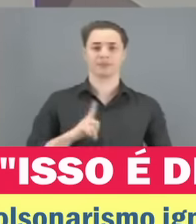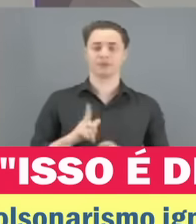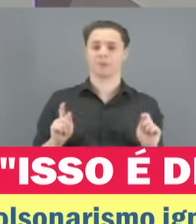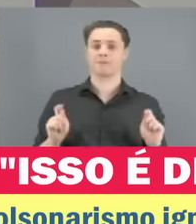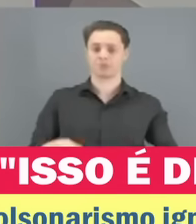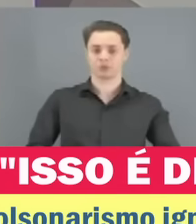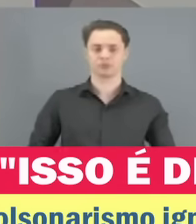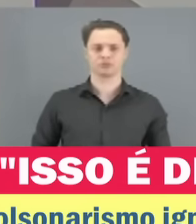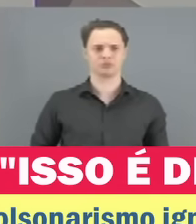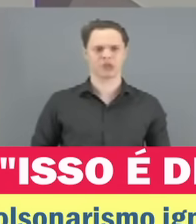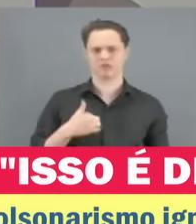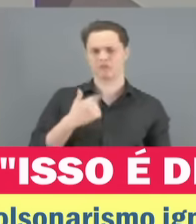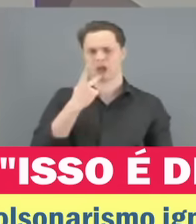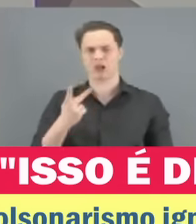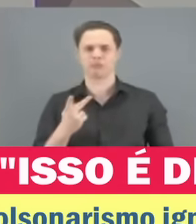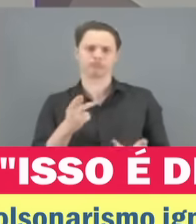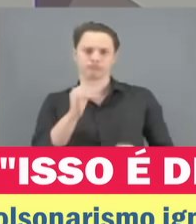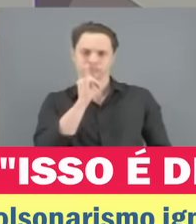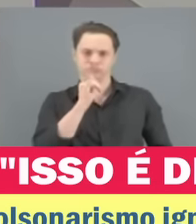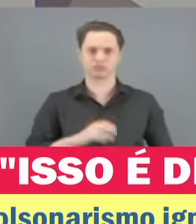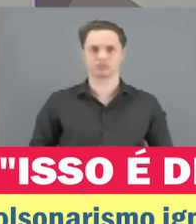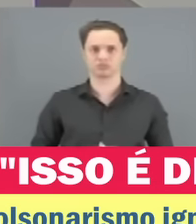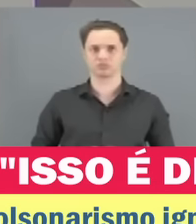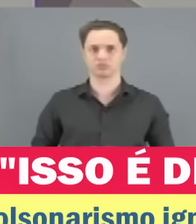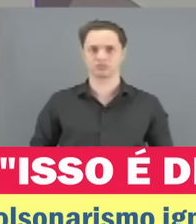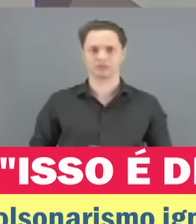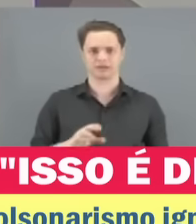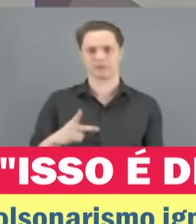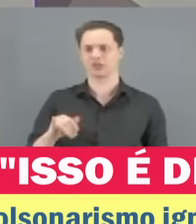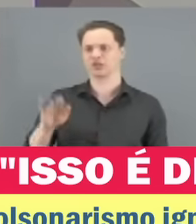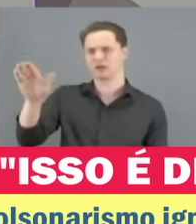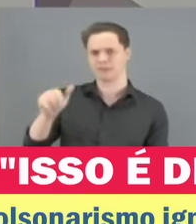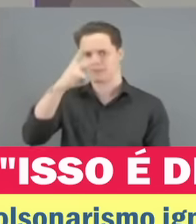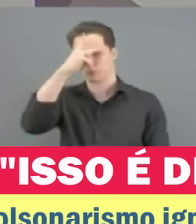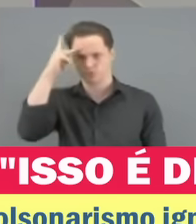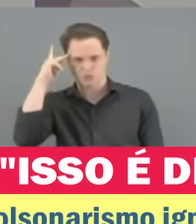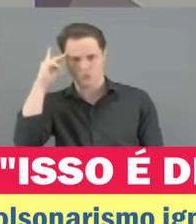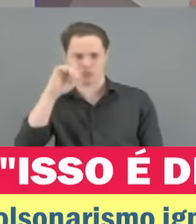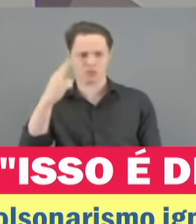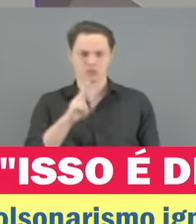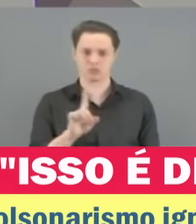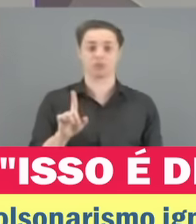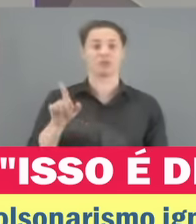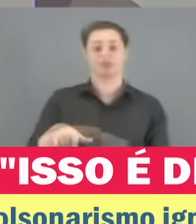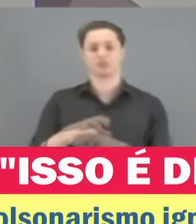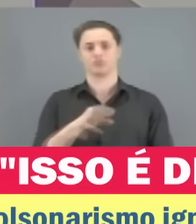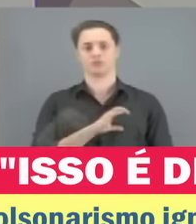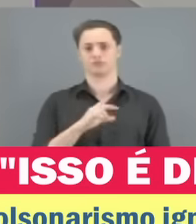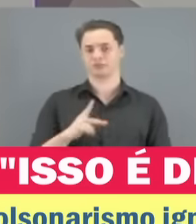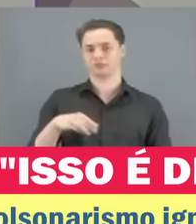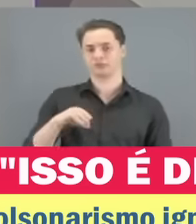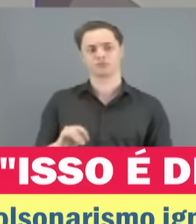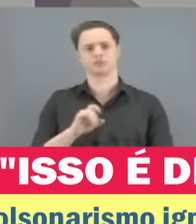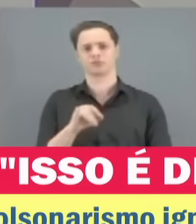possibilidade, não vou dizer de a CPI convocar alguém ou não, da CPI existir ou não.